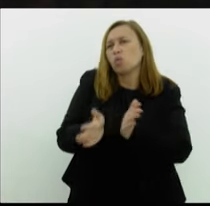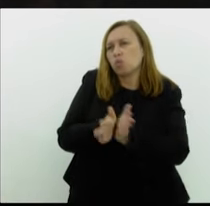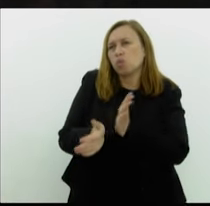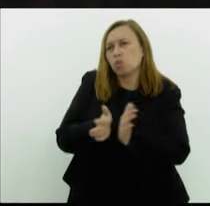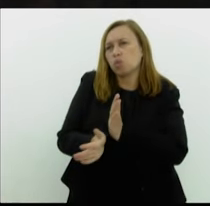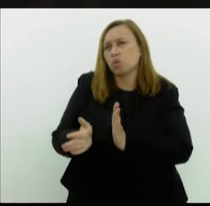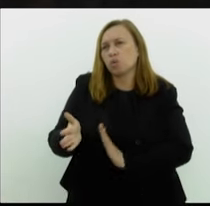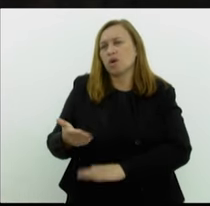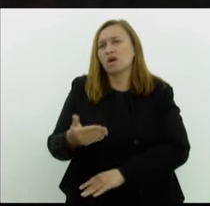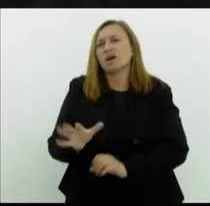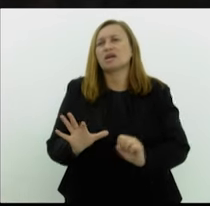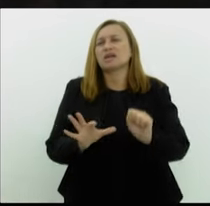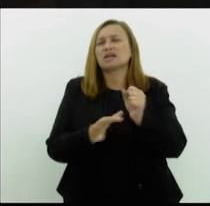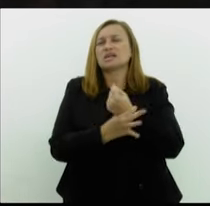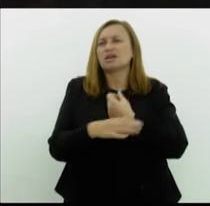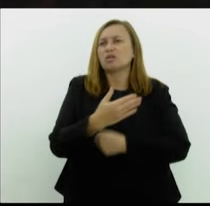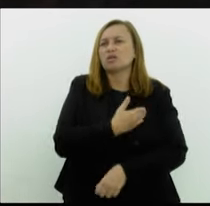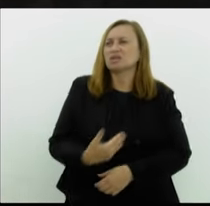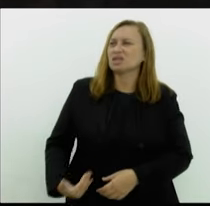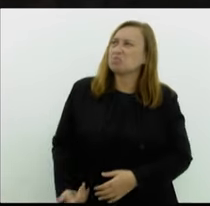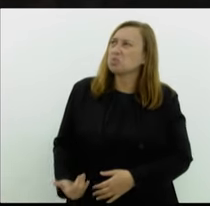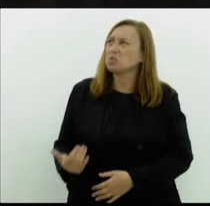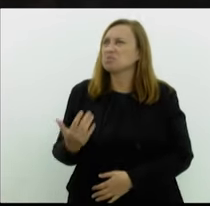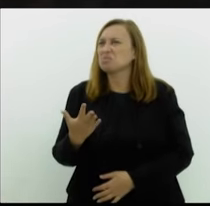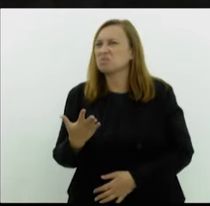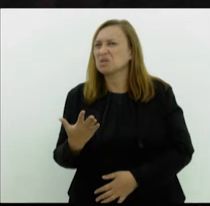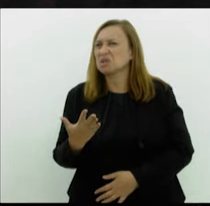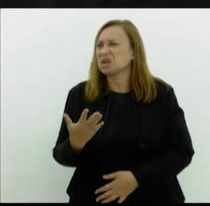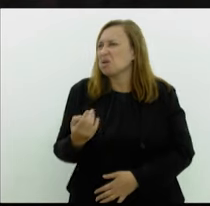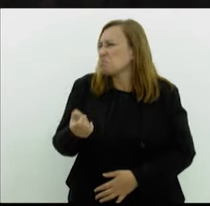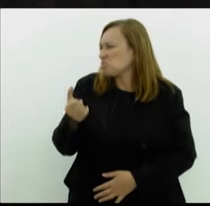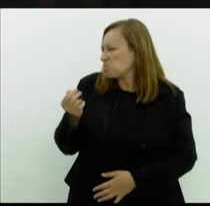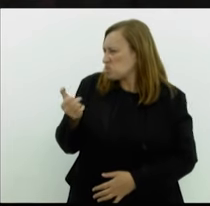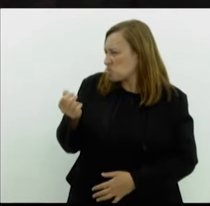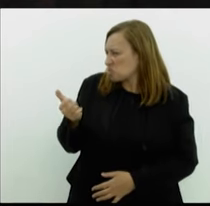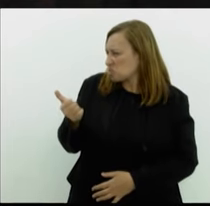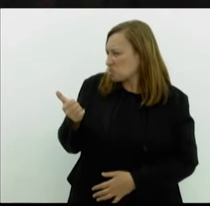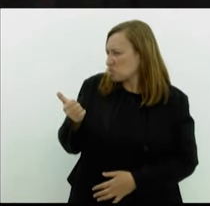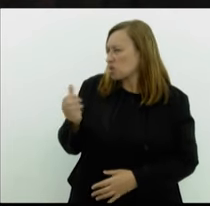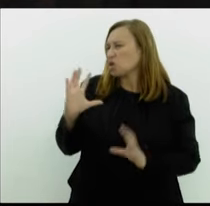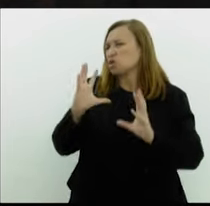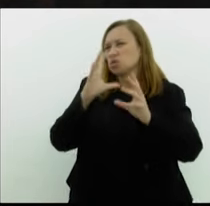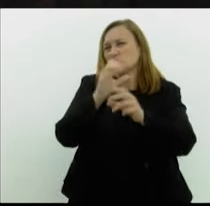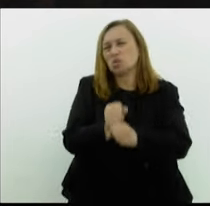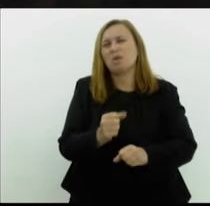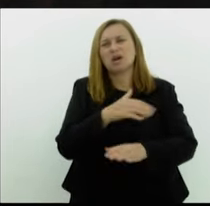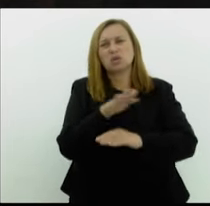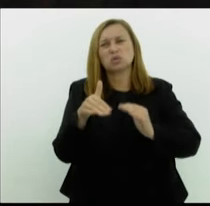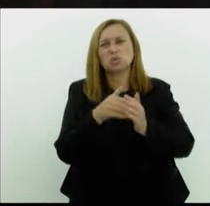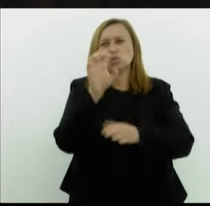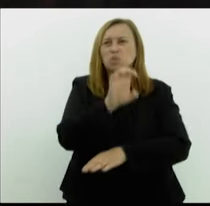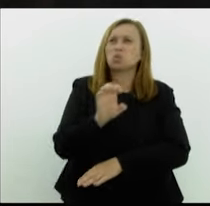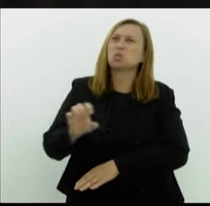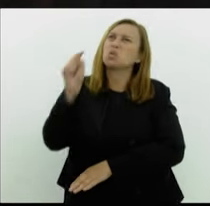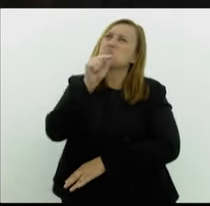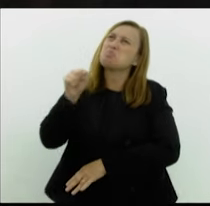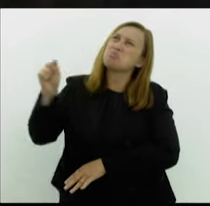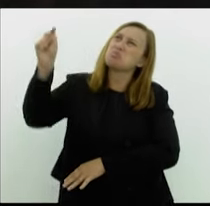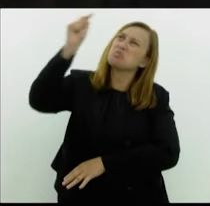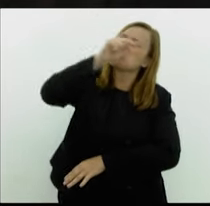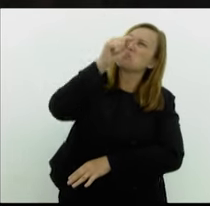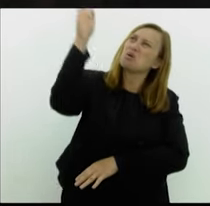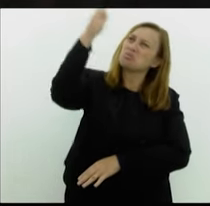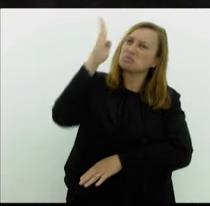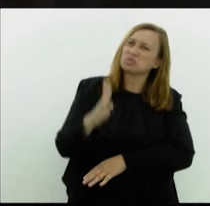Brasil é absolutamente insignificante. Somar a todos os estados brasileiros, o gasto